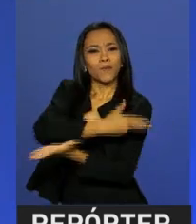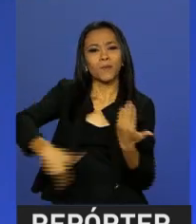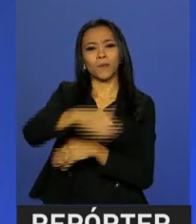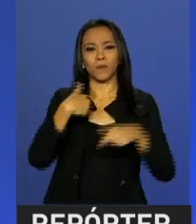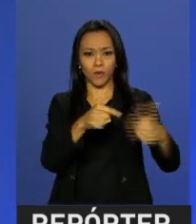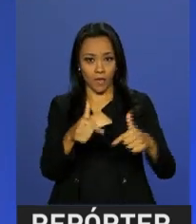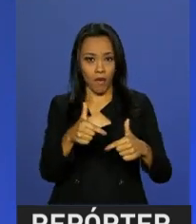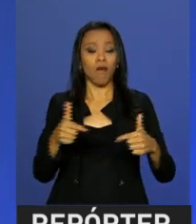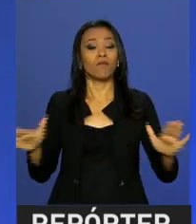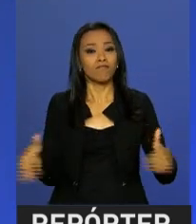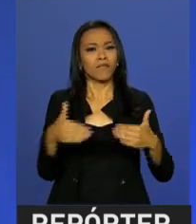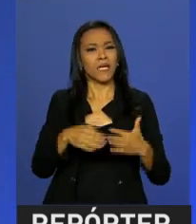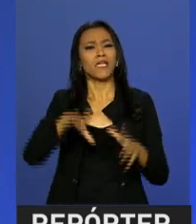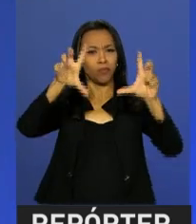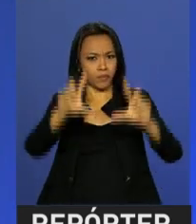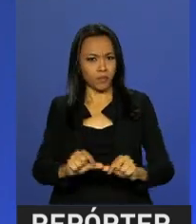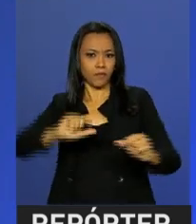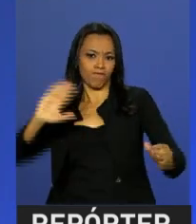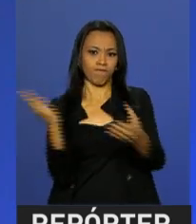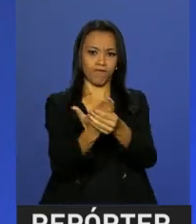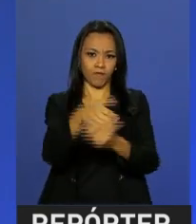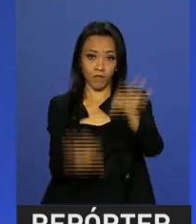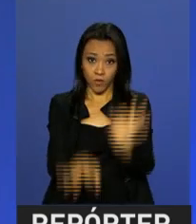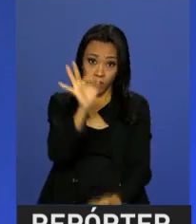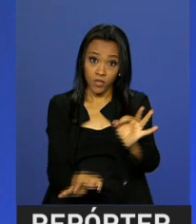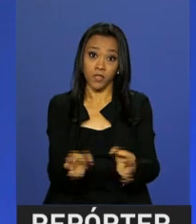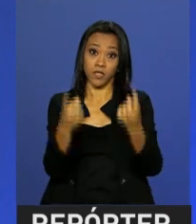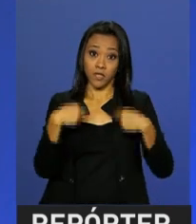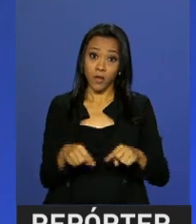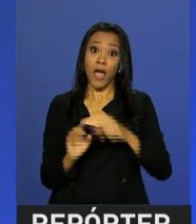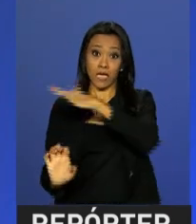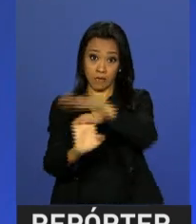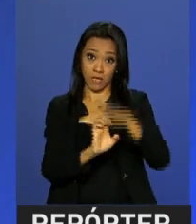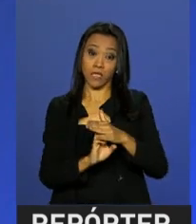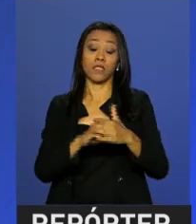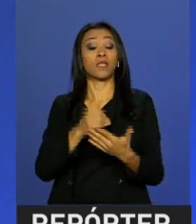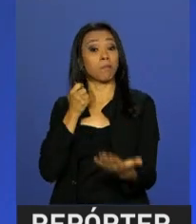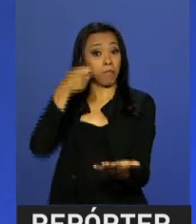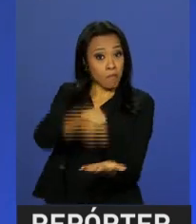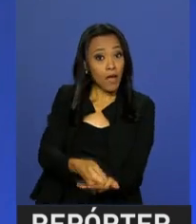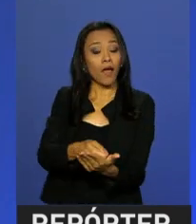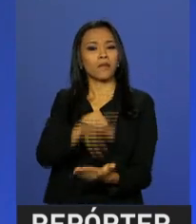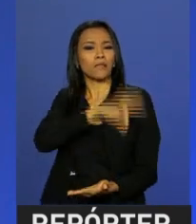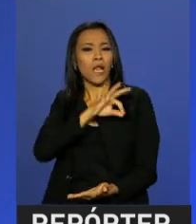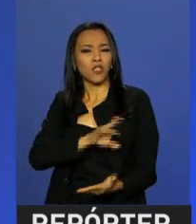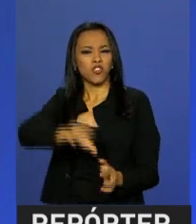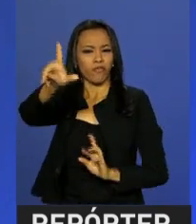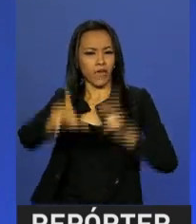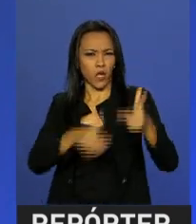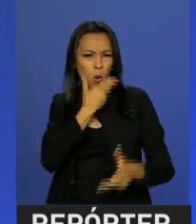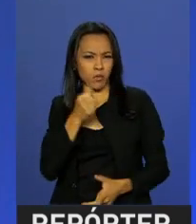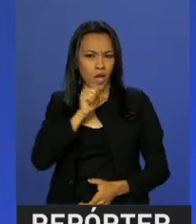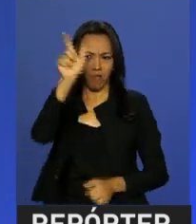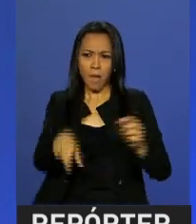portanto menos ações na justiça as empresas que pagarem salário diferente para homens e mulheres que